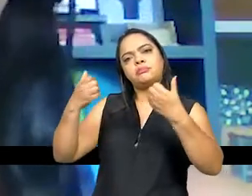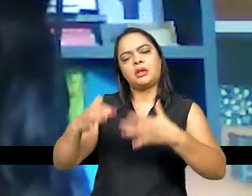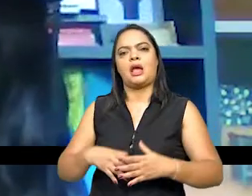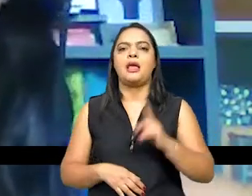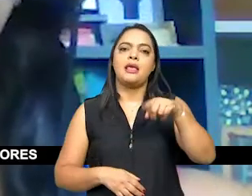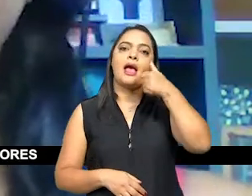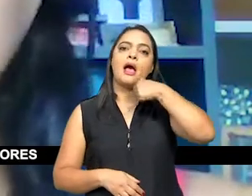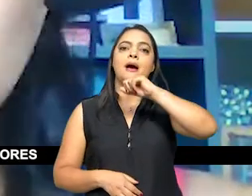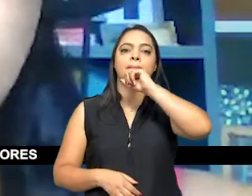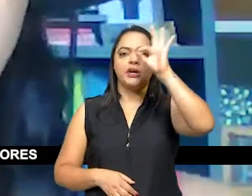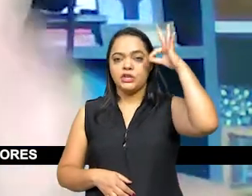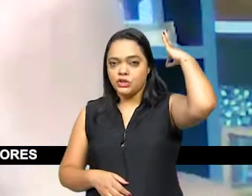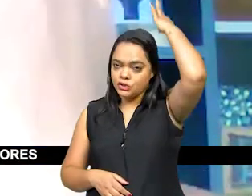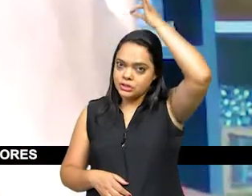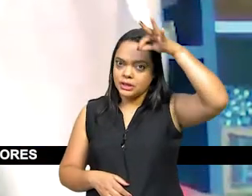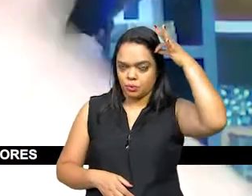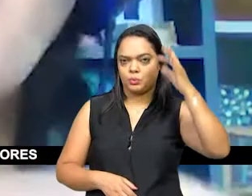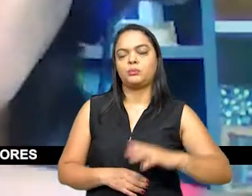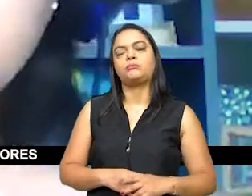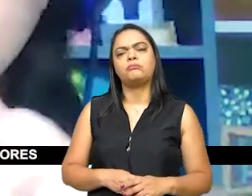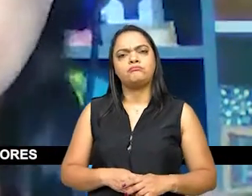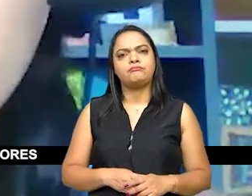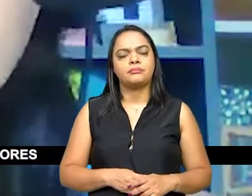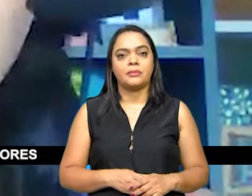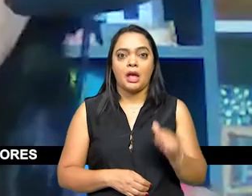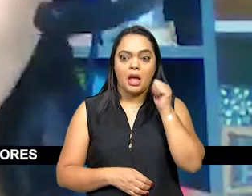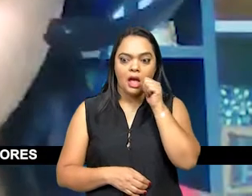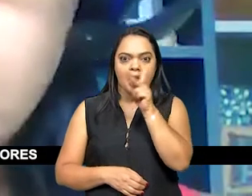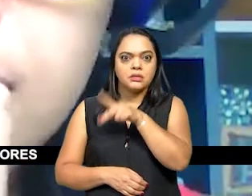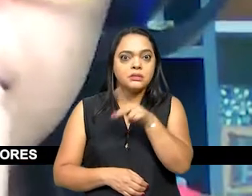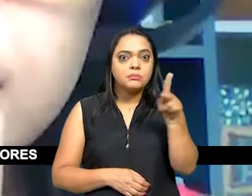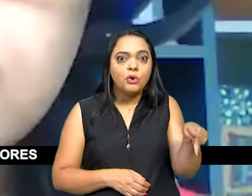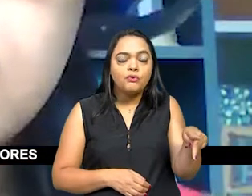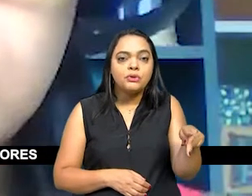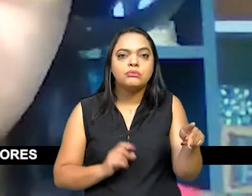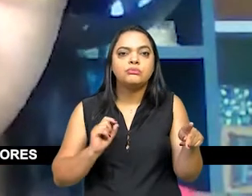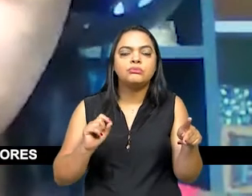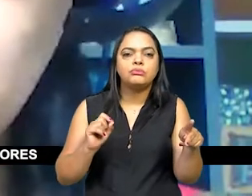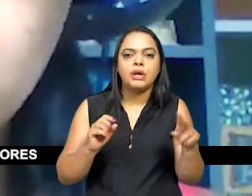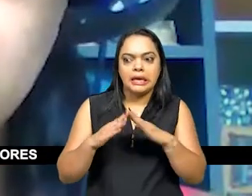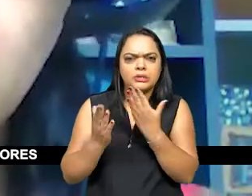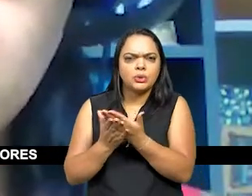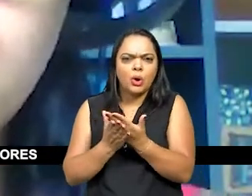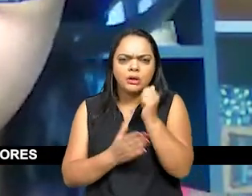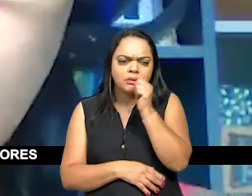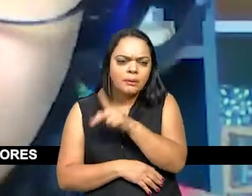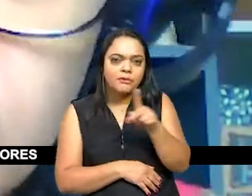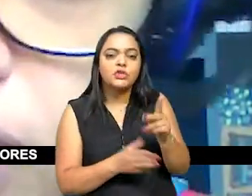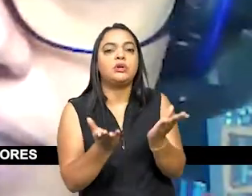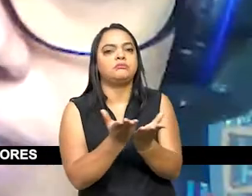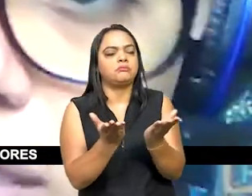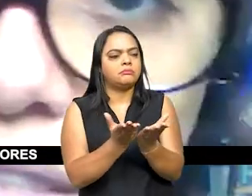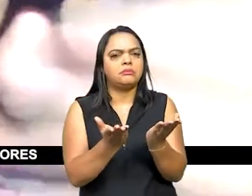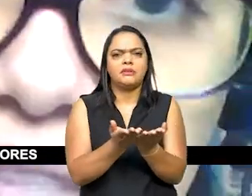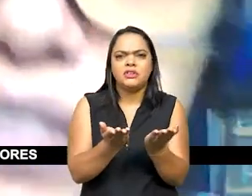mãe de santo. Na ocasião, as professoras da escola, que eram